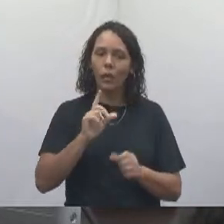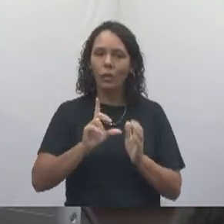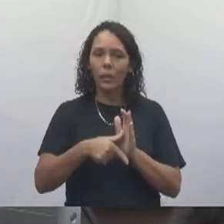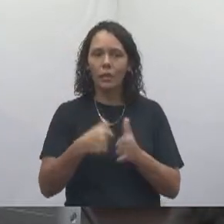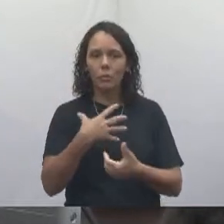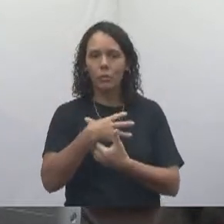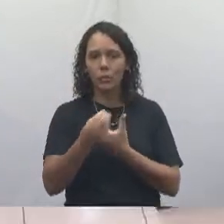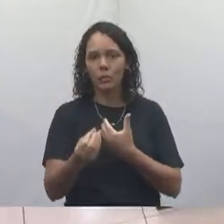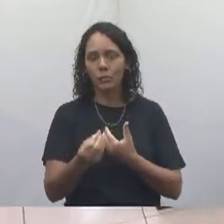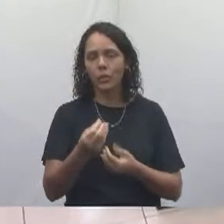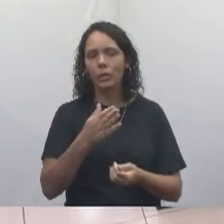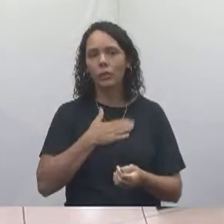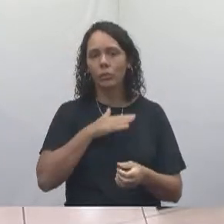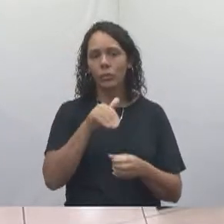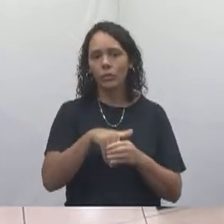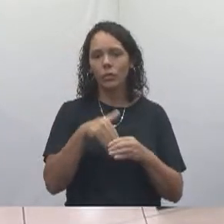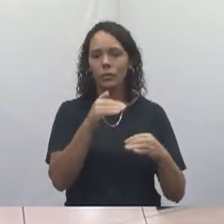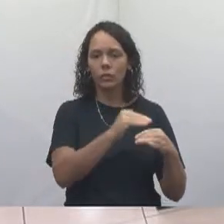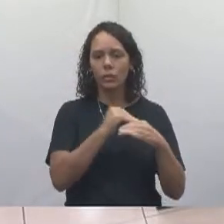é favorável.